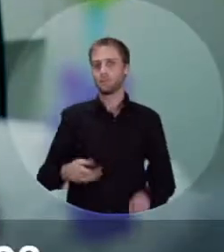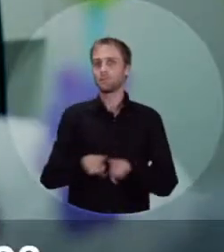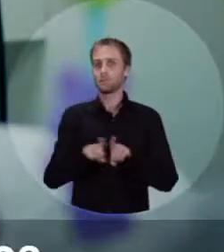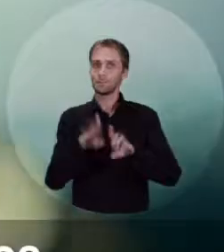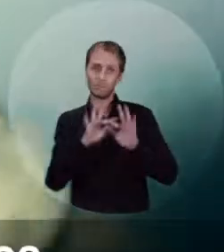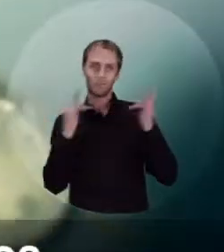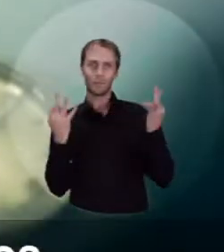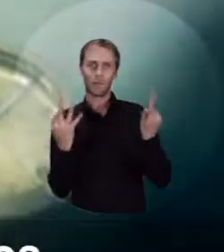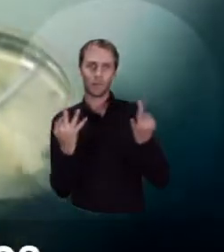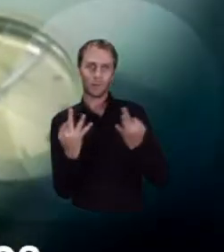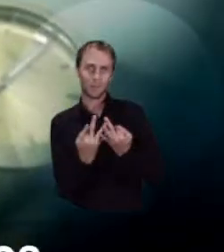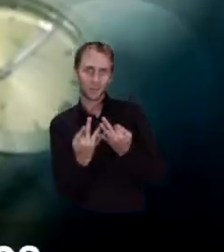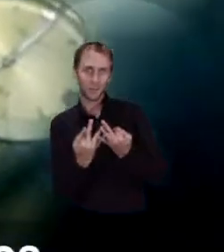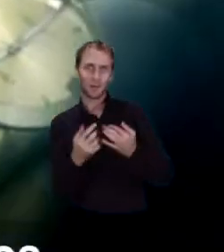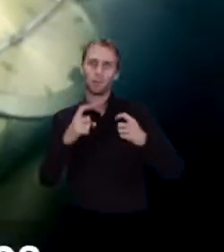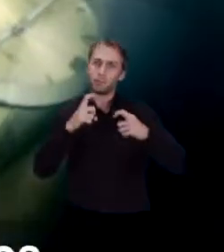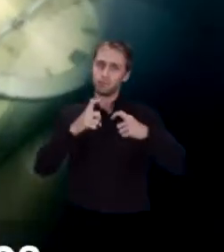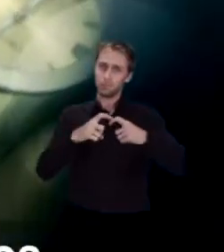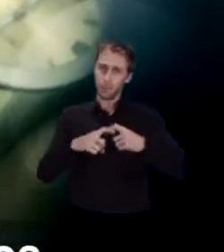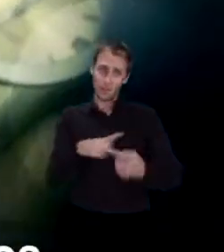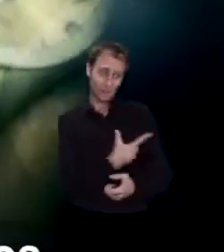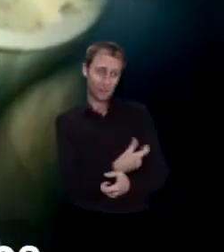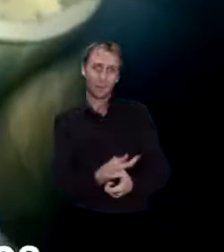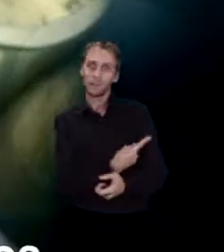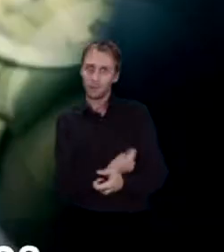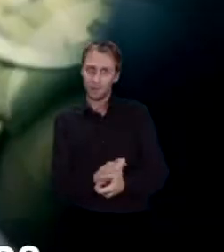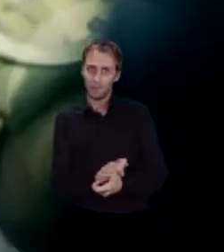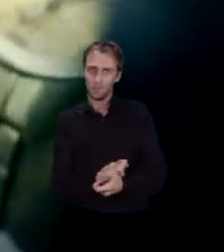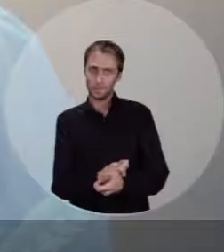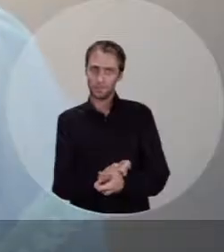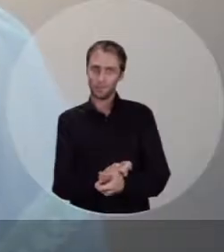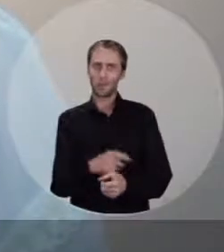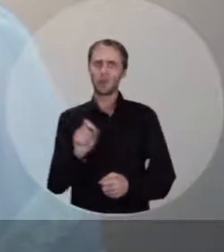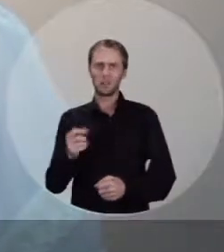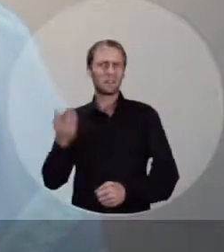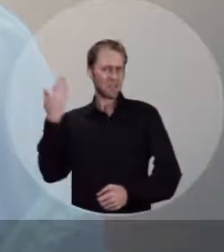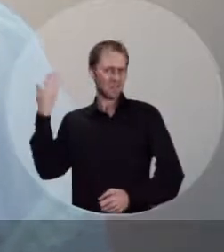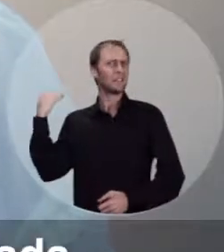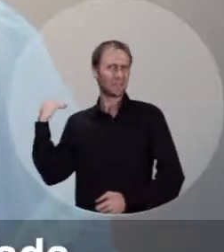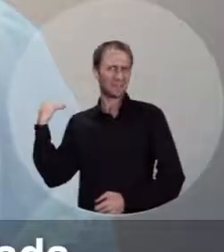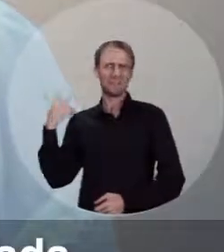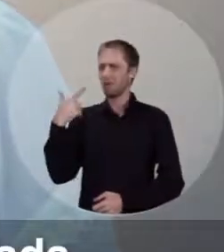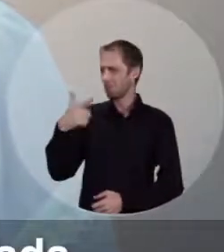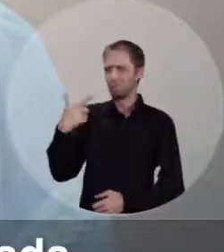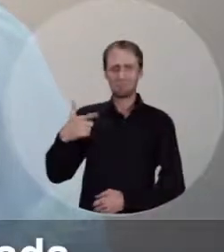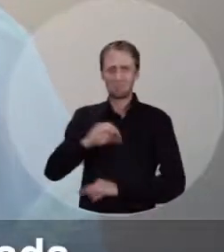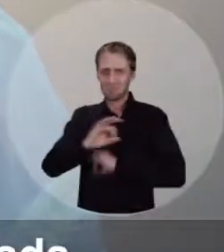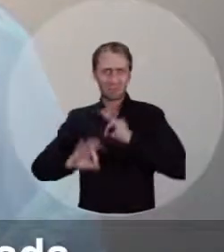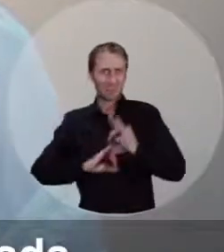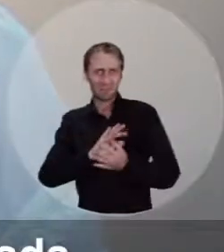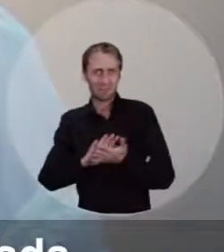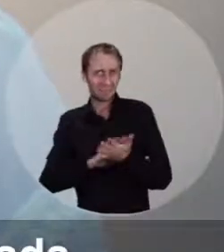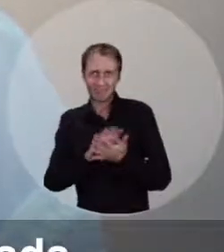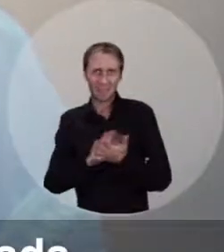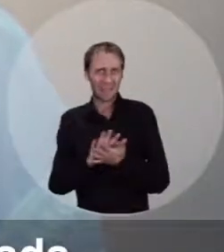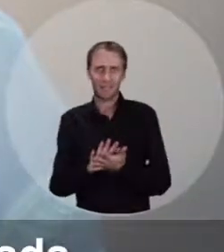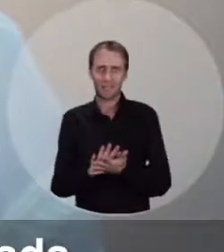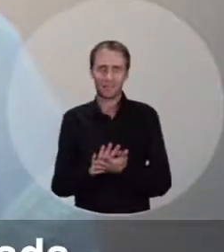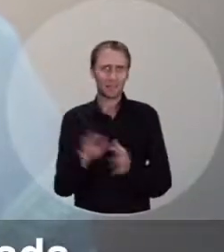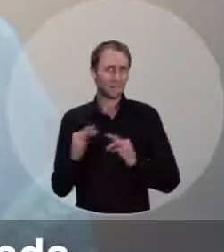estado e seus familiares com consultas e exames médicos. Em vista do que estava, nós não tínhamos